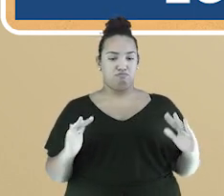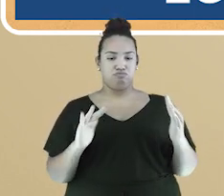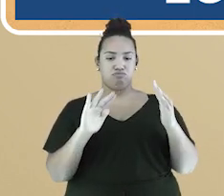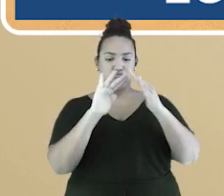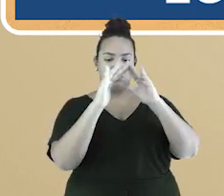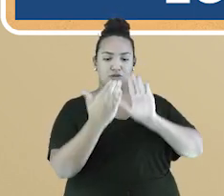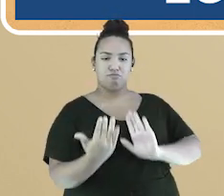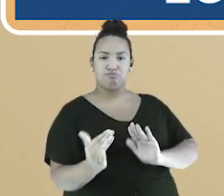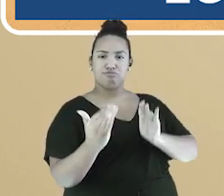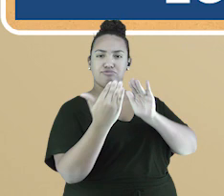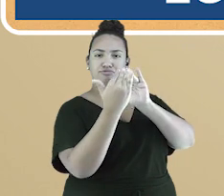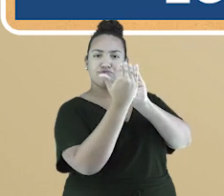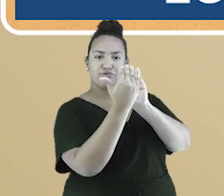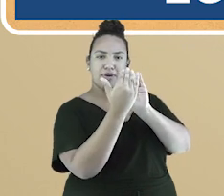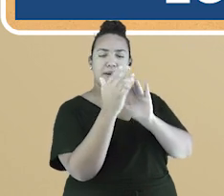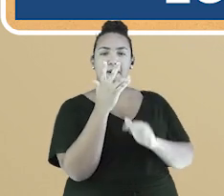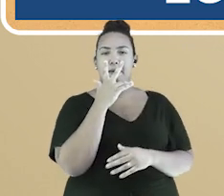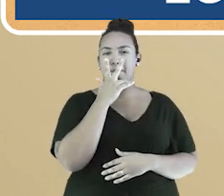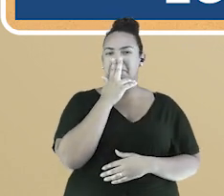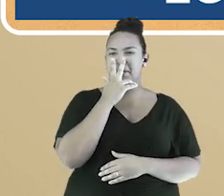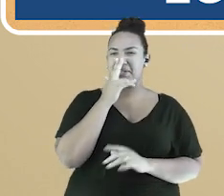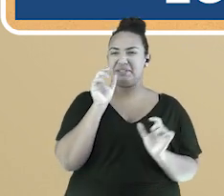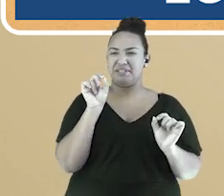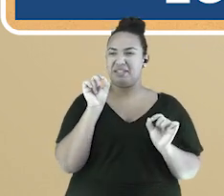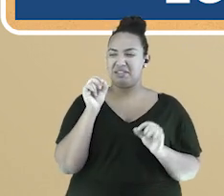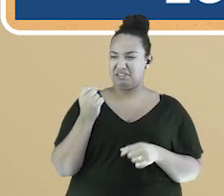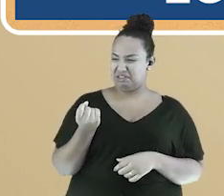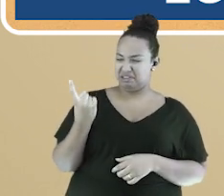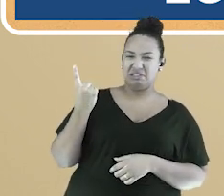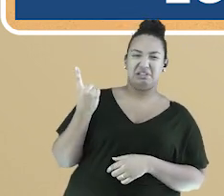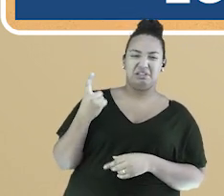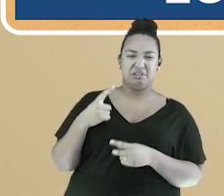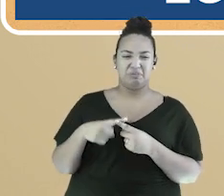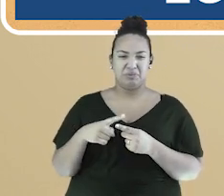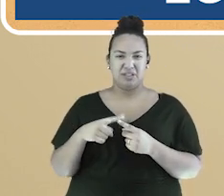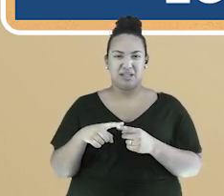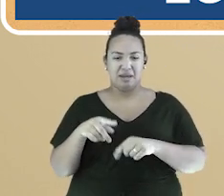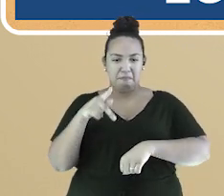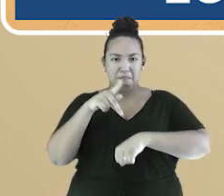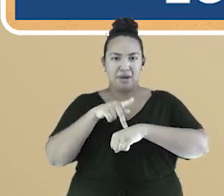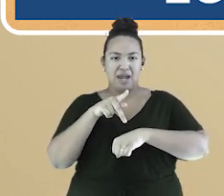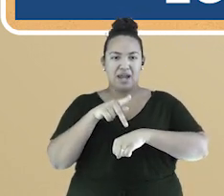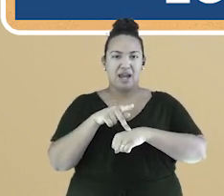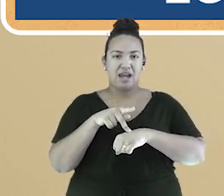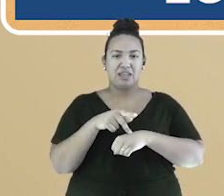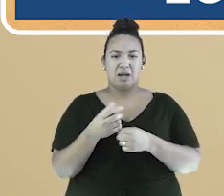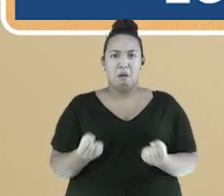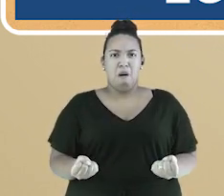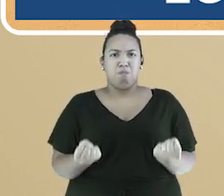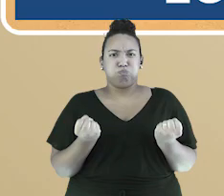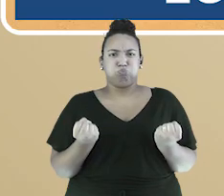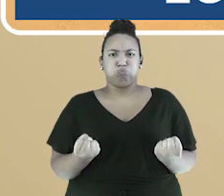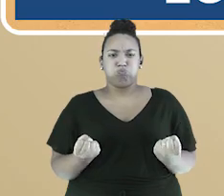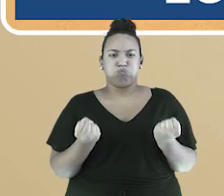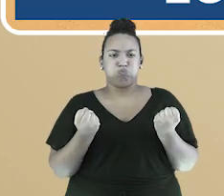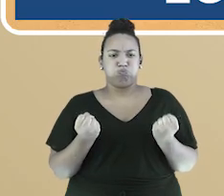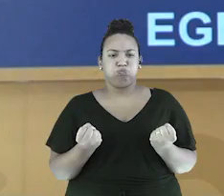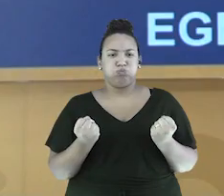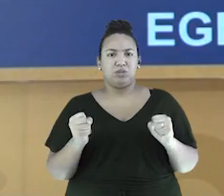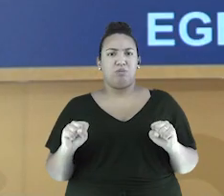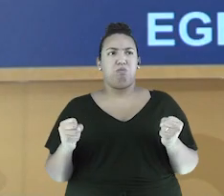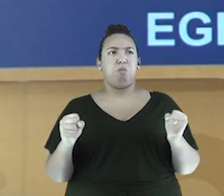acha que é coisa de alienígena, pois como eles iam conseguir mover aquelas pedras de 2,5 toneladas até o